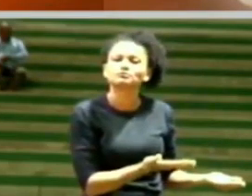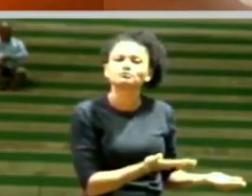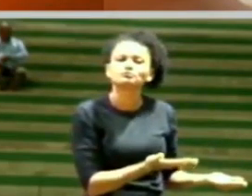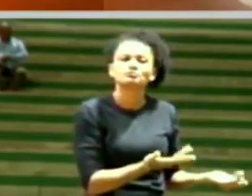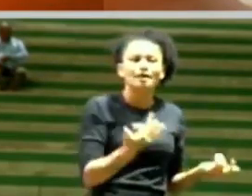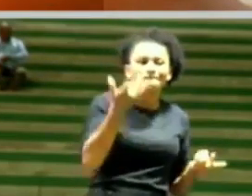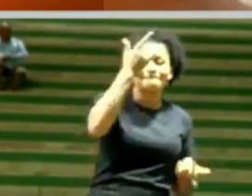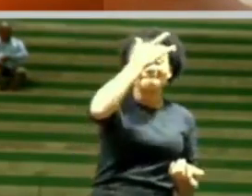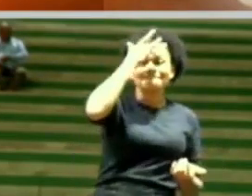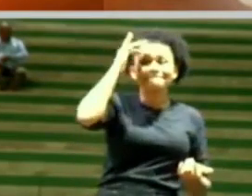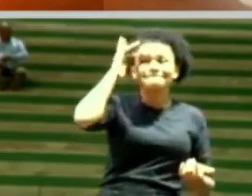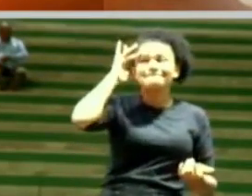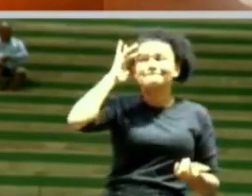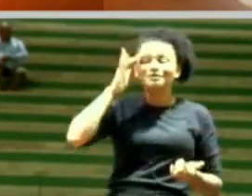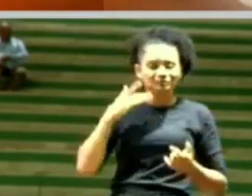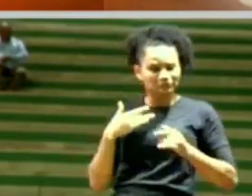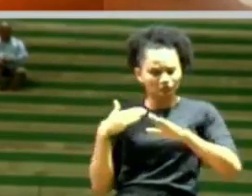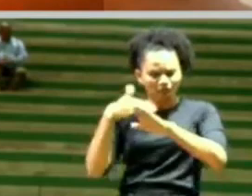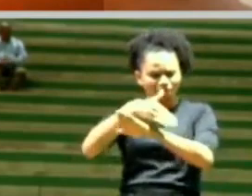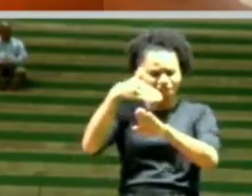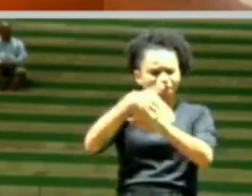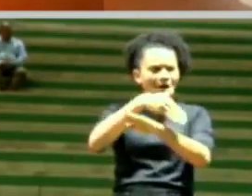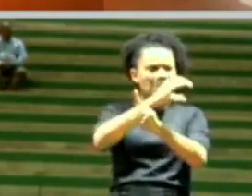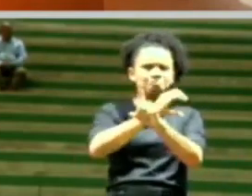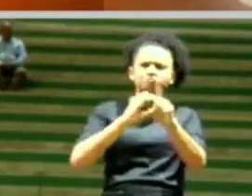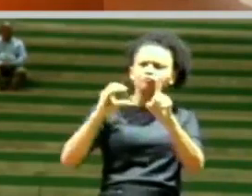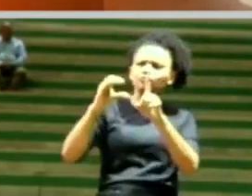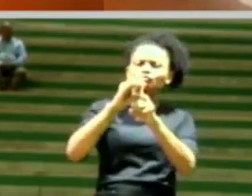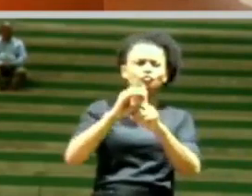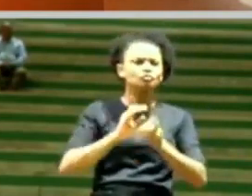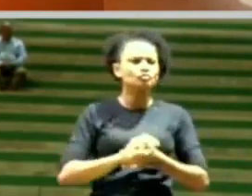Gente que assiste culto.